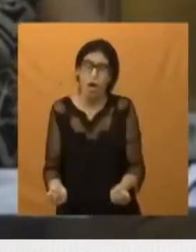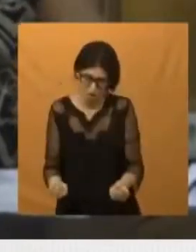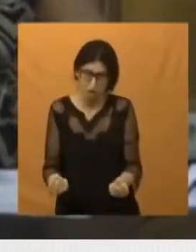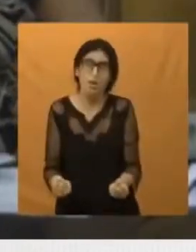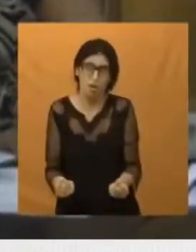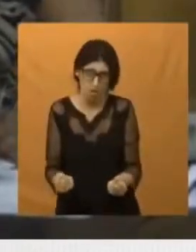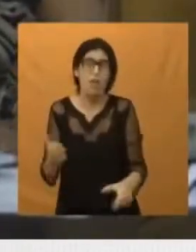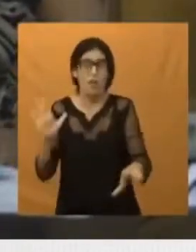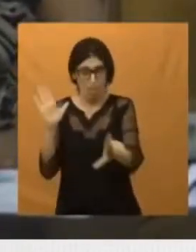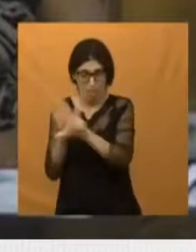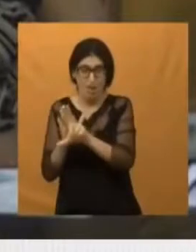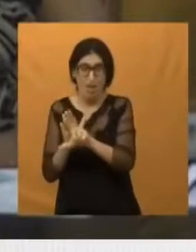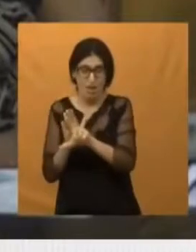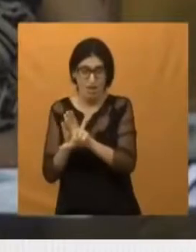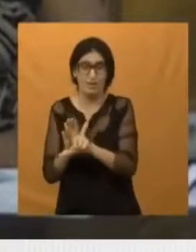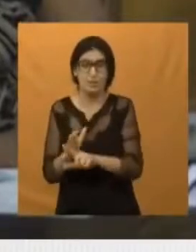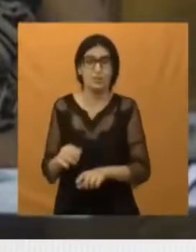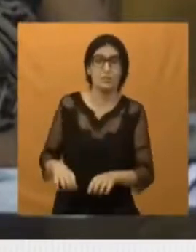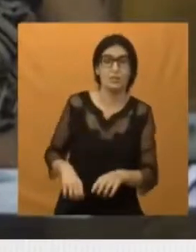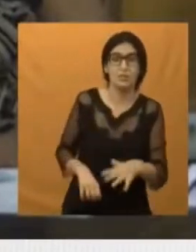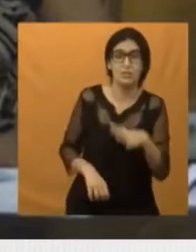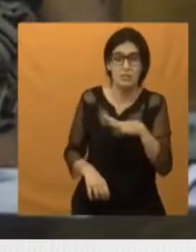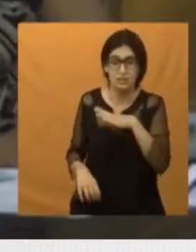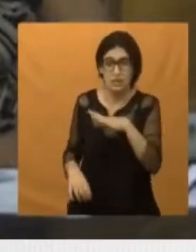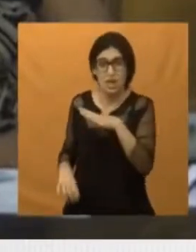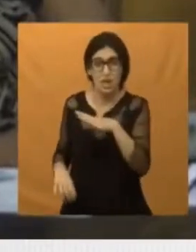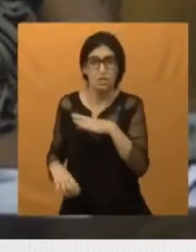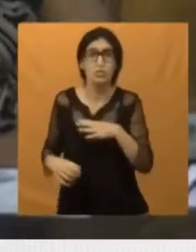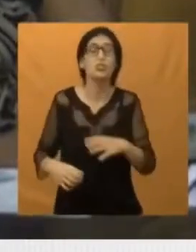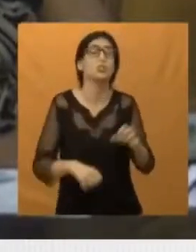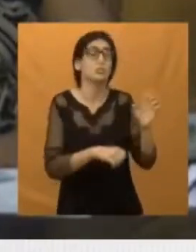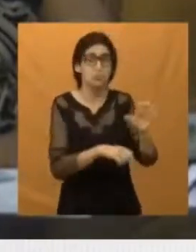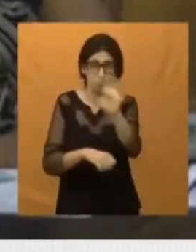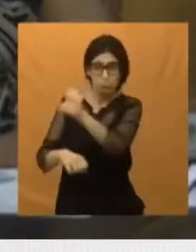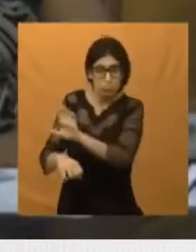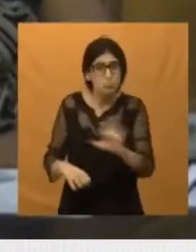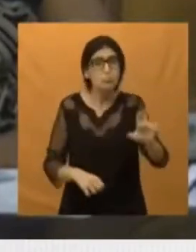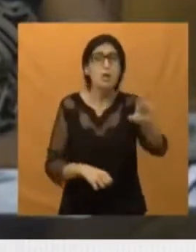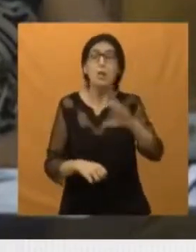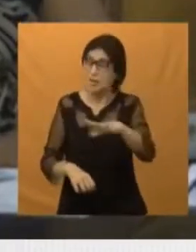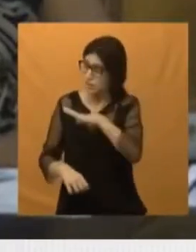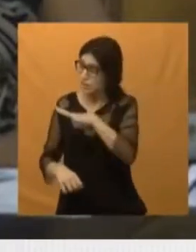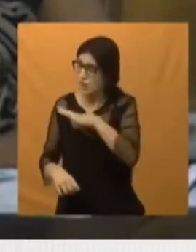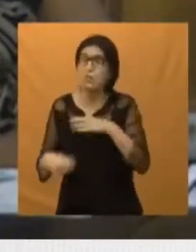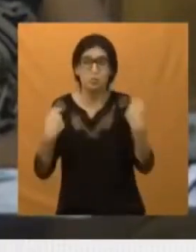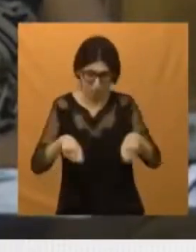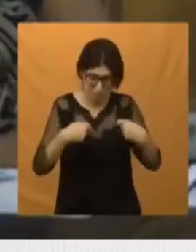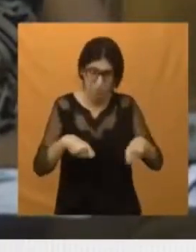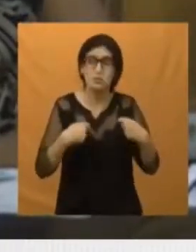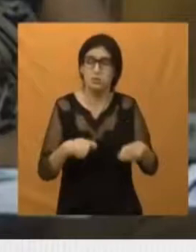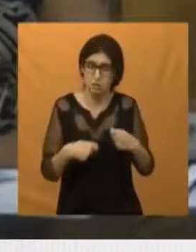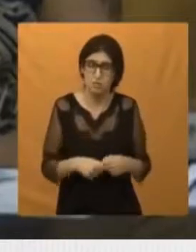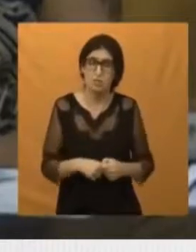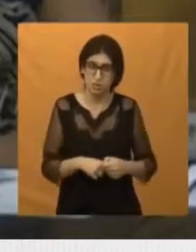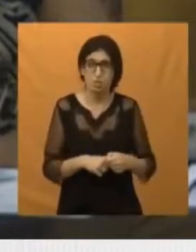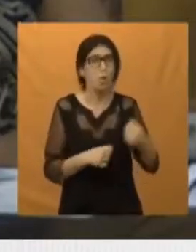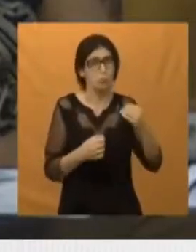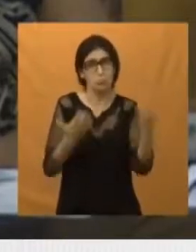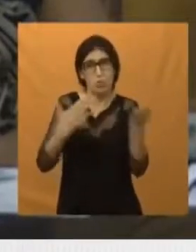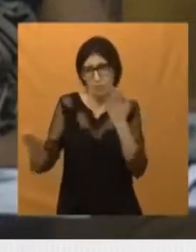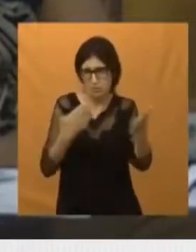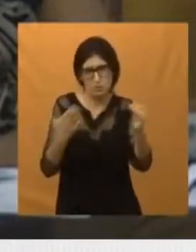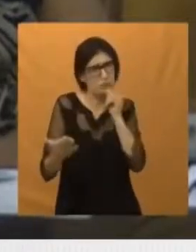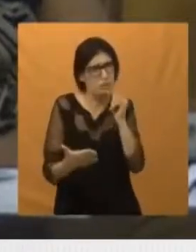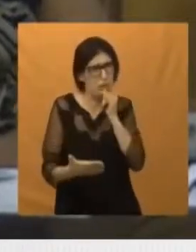e trazendo como obrigatória a questão das doulas, e municípios, poderíamos elencar aqui inúmeros. Nesse último ano, poderia,